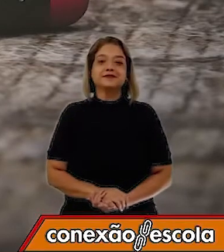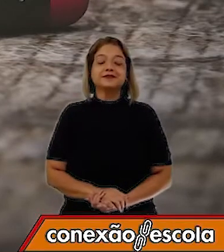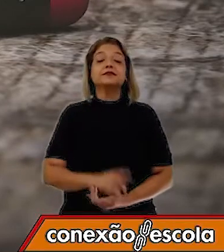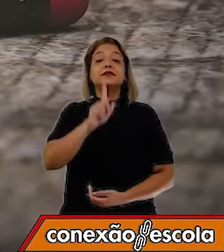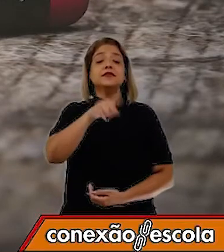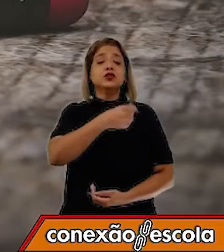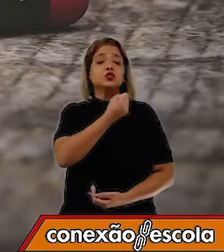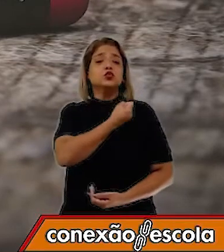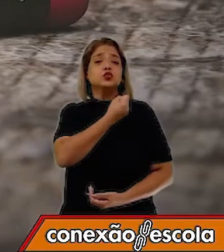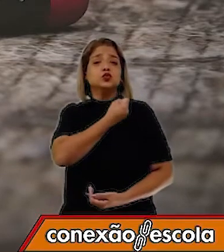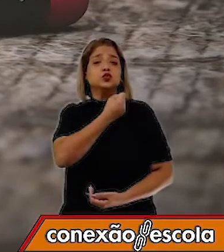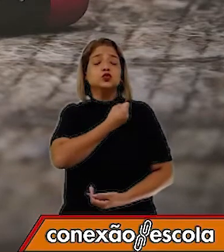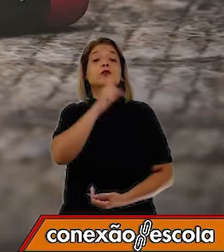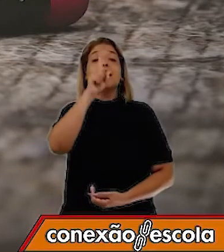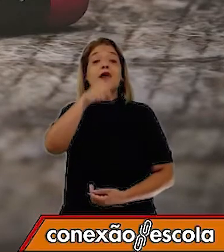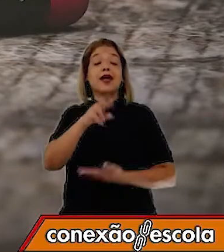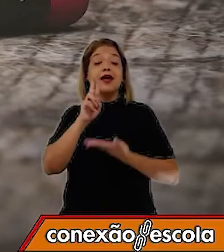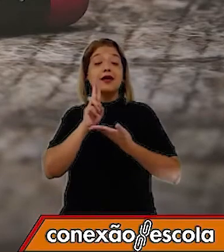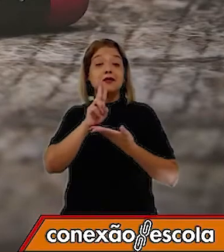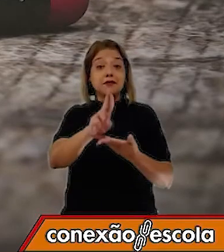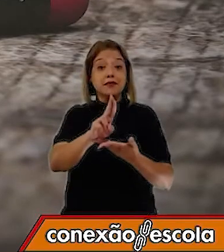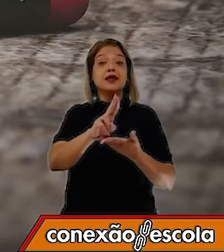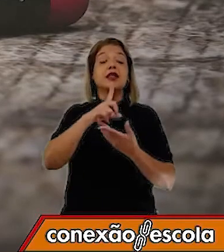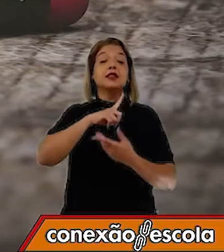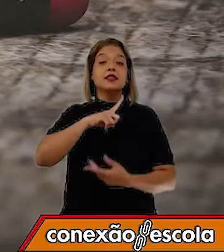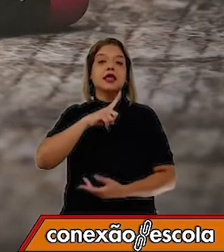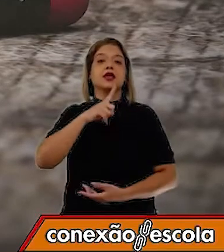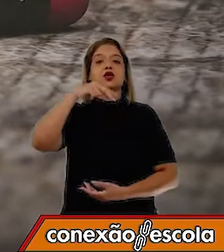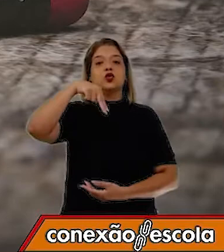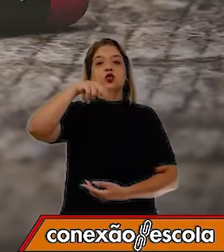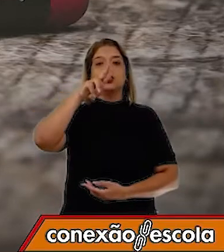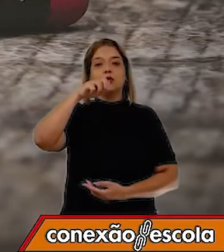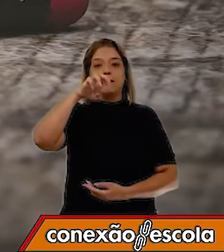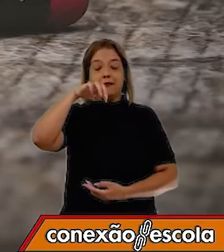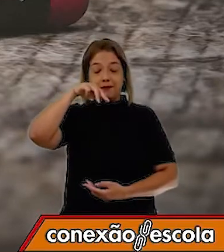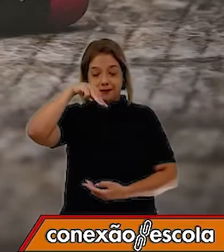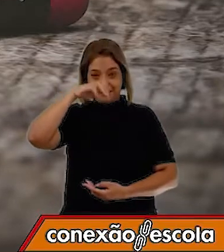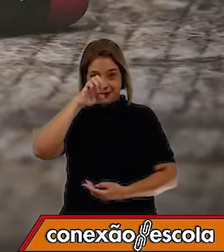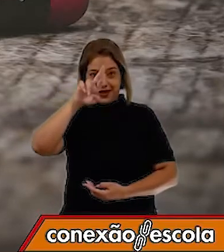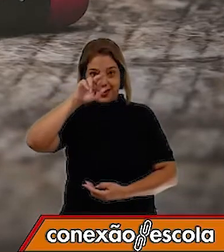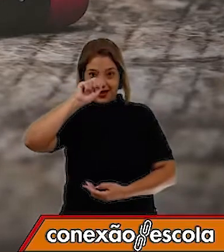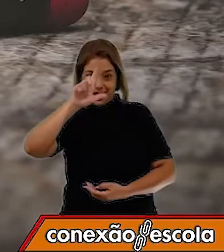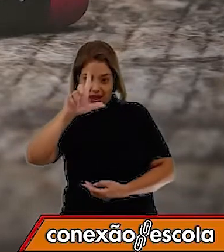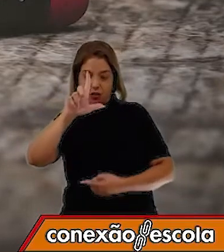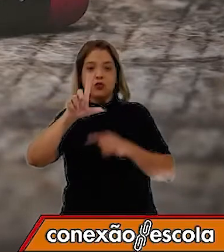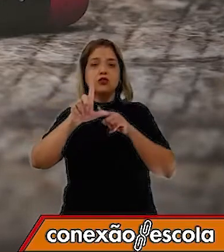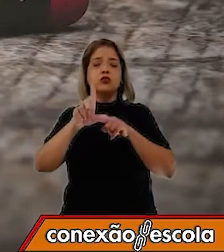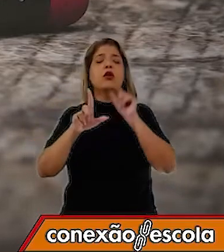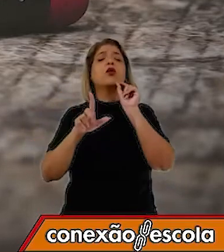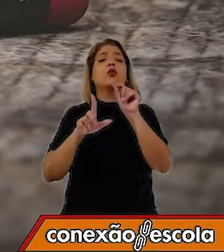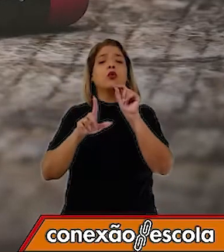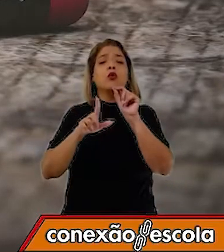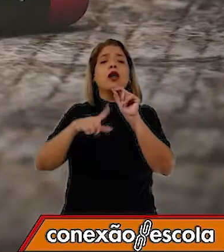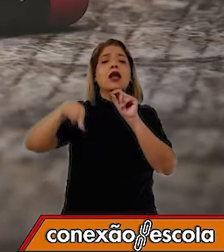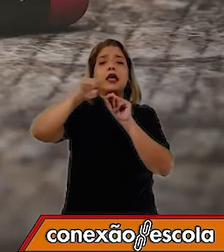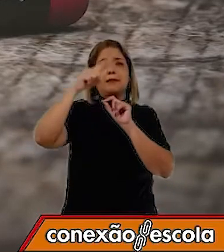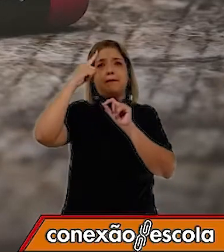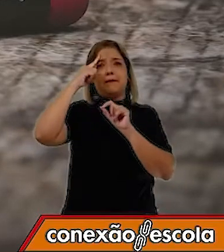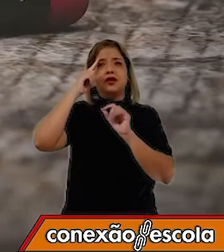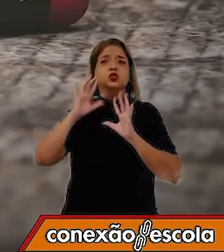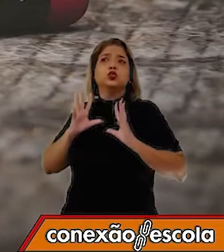O número é representado por um numeral. O problema é que a gente acha que tudo na matemática é